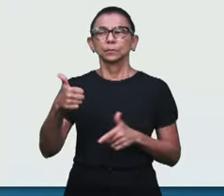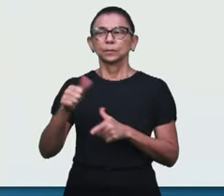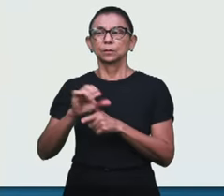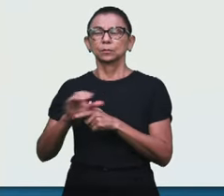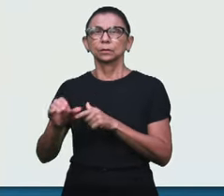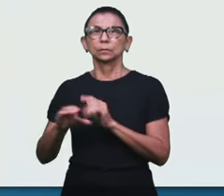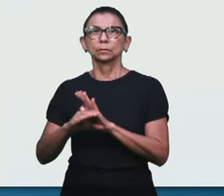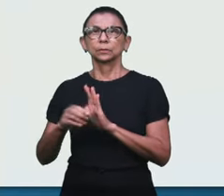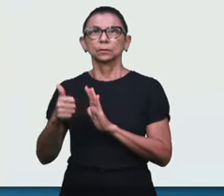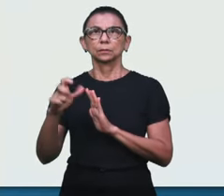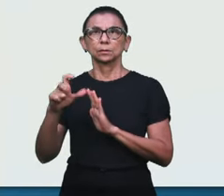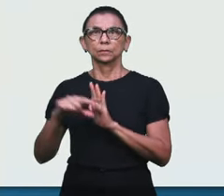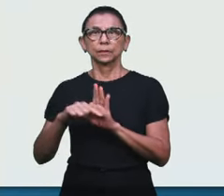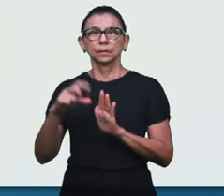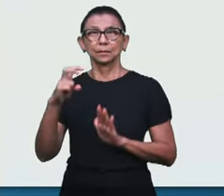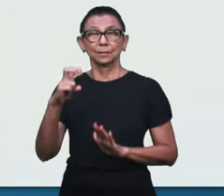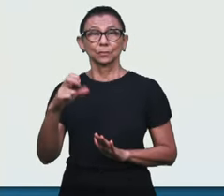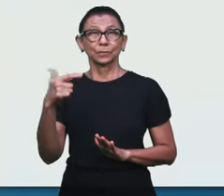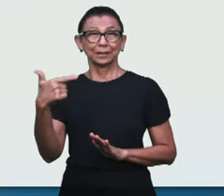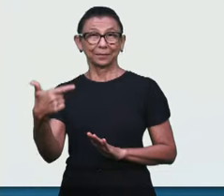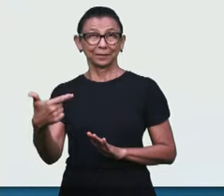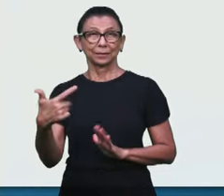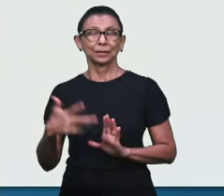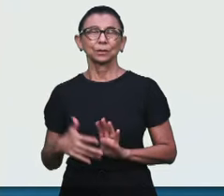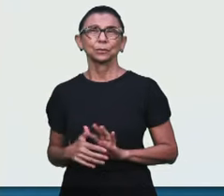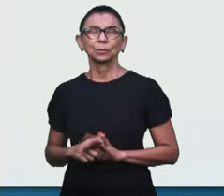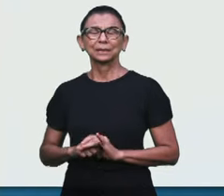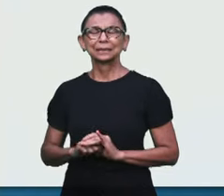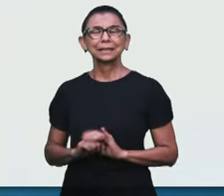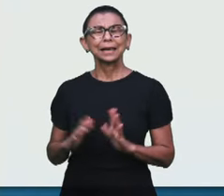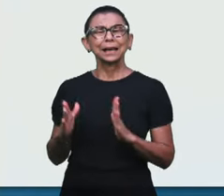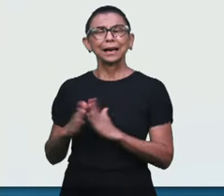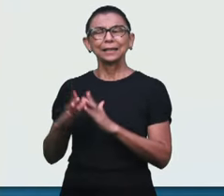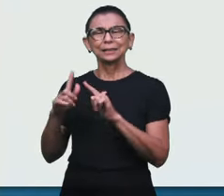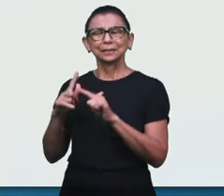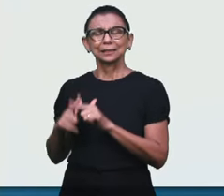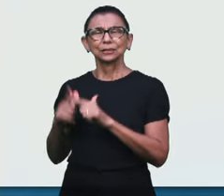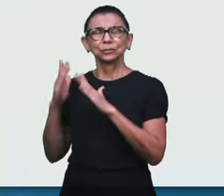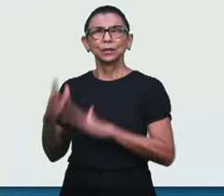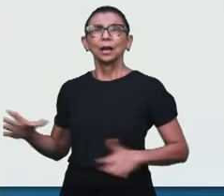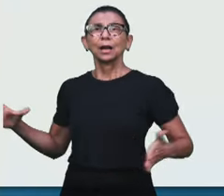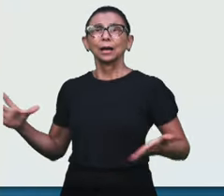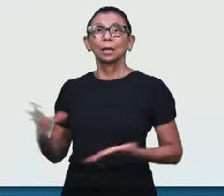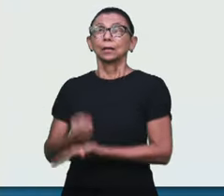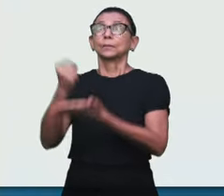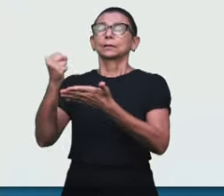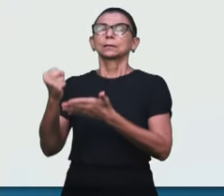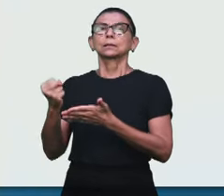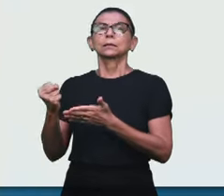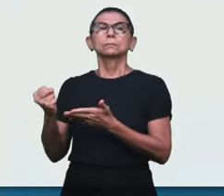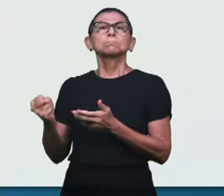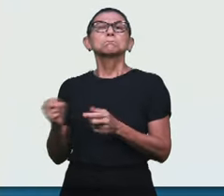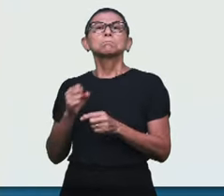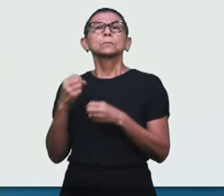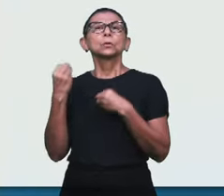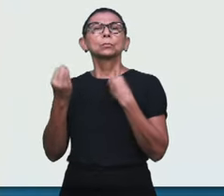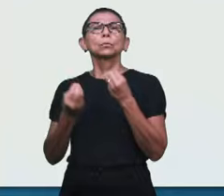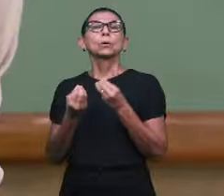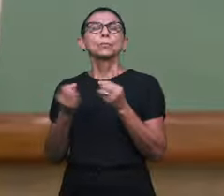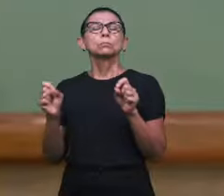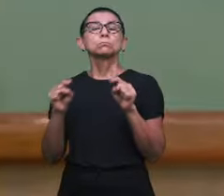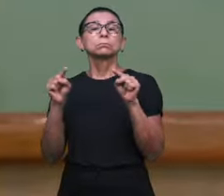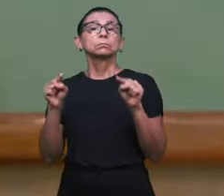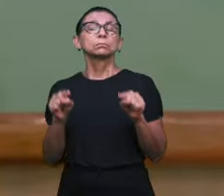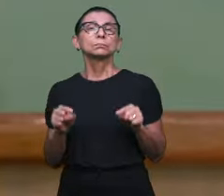verso 52, de que forma a igreja fiel será arrebatada? Agora, de que forma? E quem vai nos dar essa resposta vai